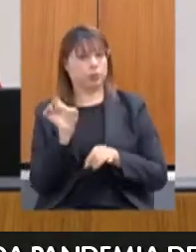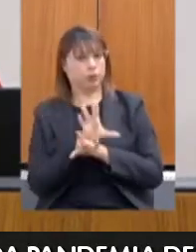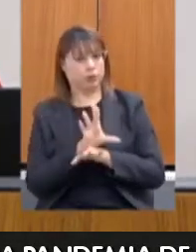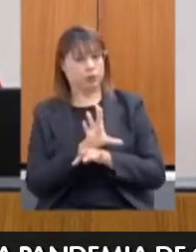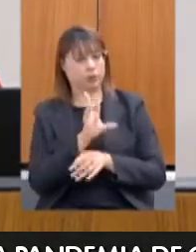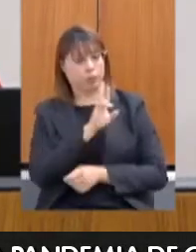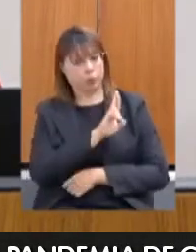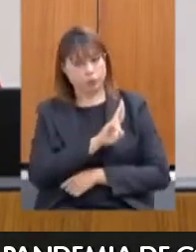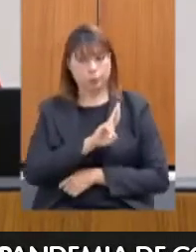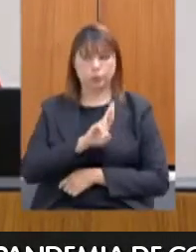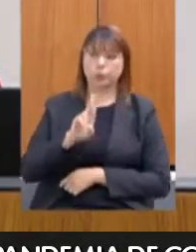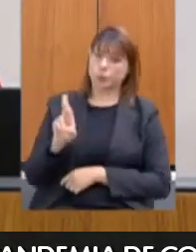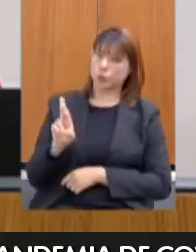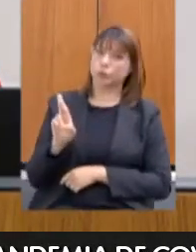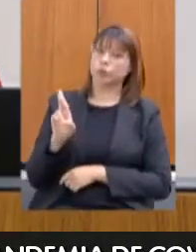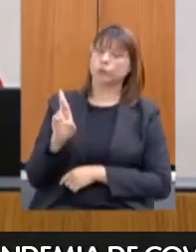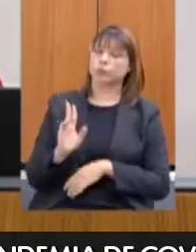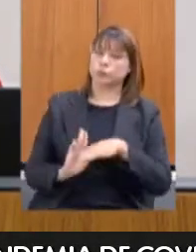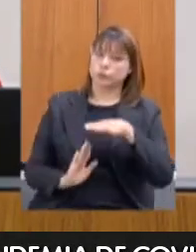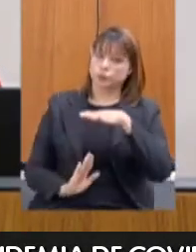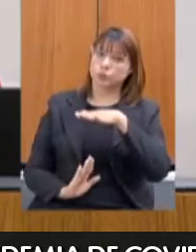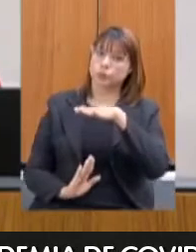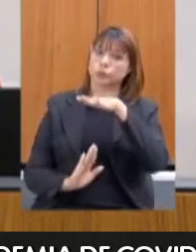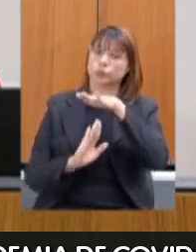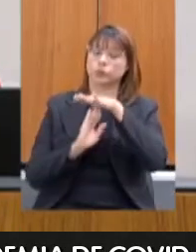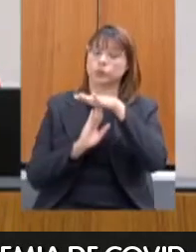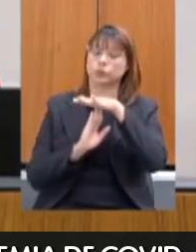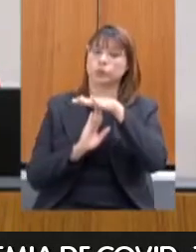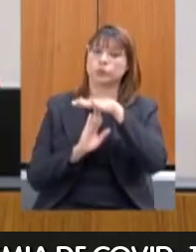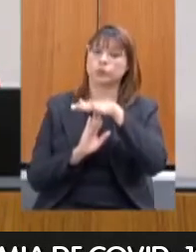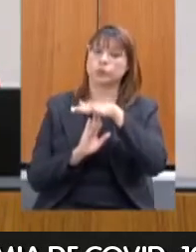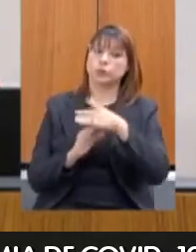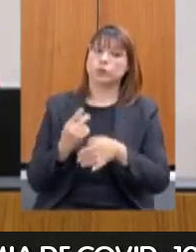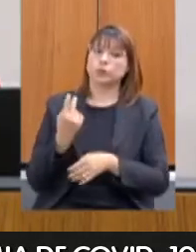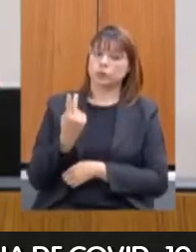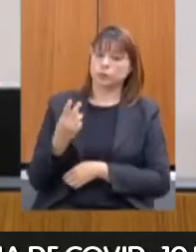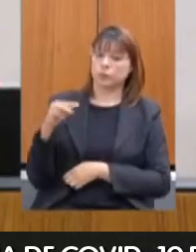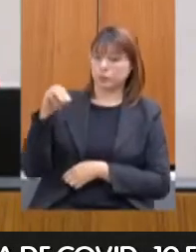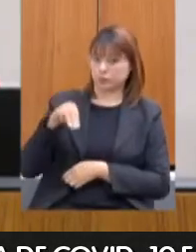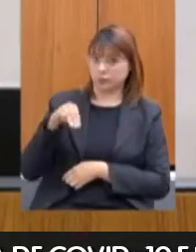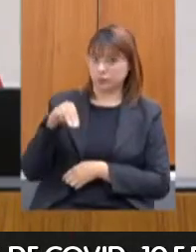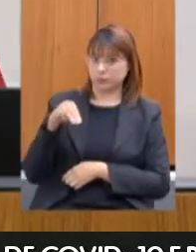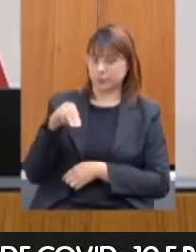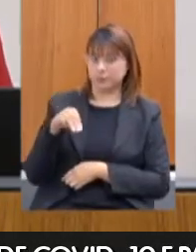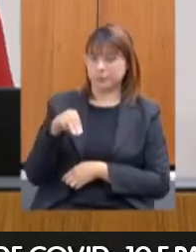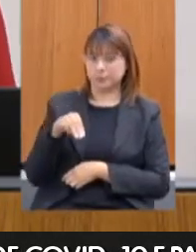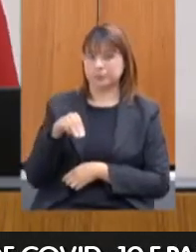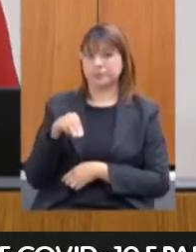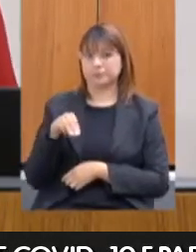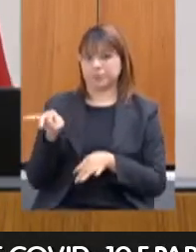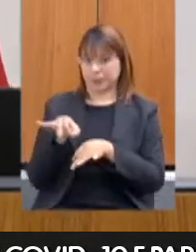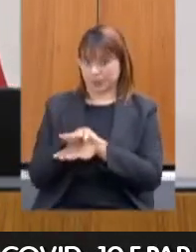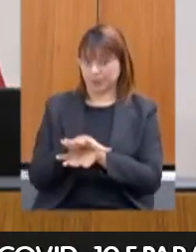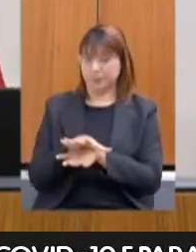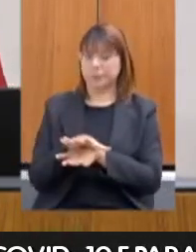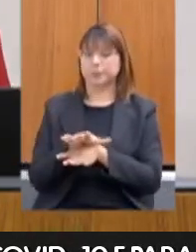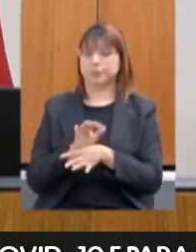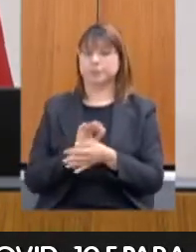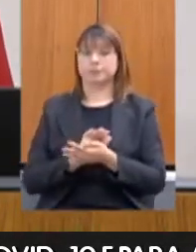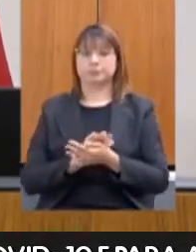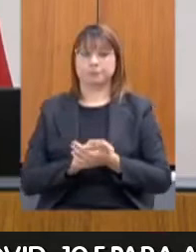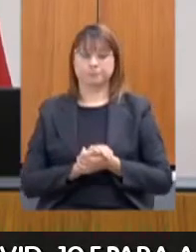resposta da autoridade estadual, o deputado ou a deputada que interpelou disporá de dois minutos para suas